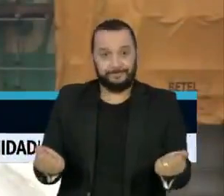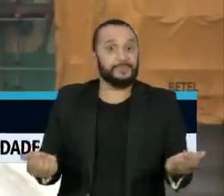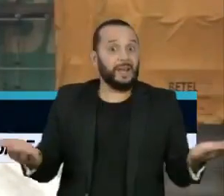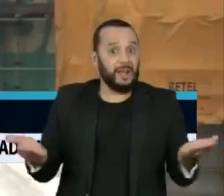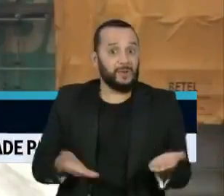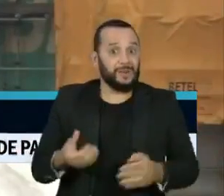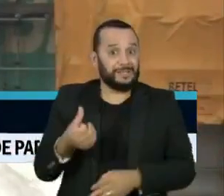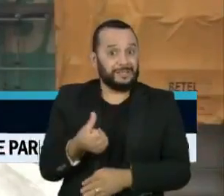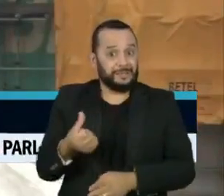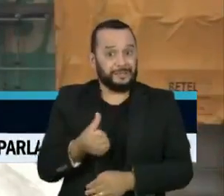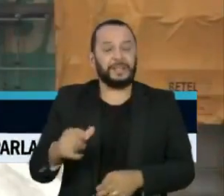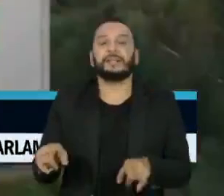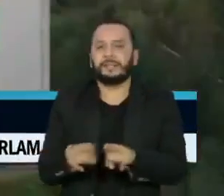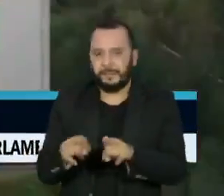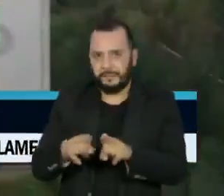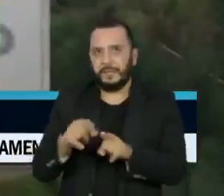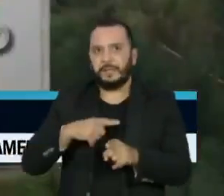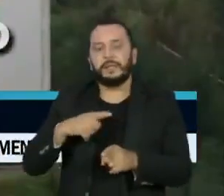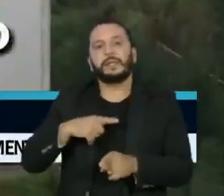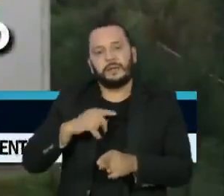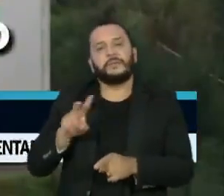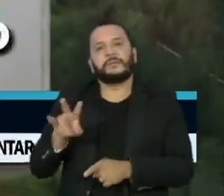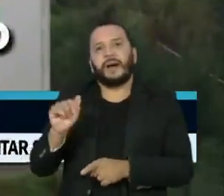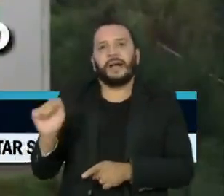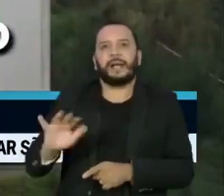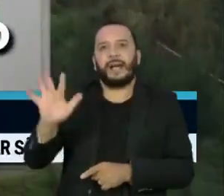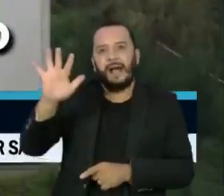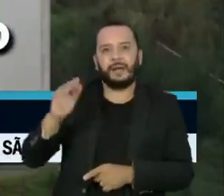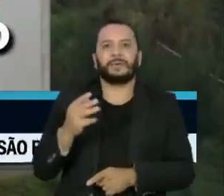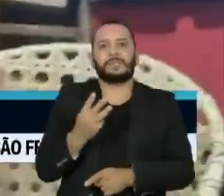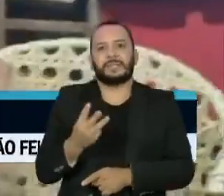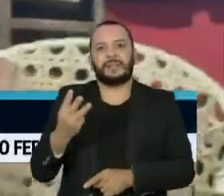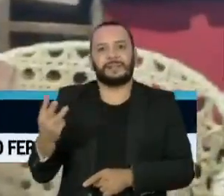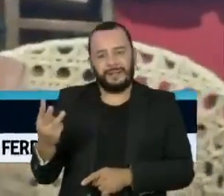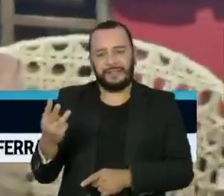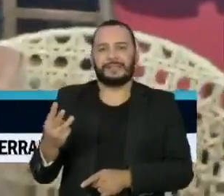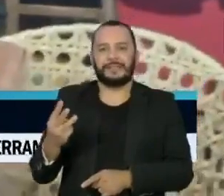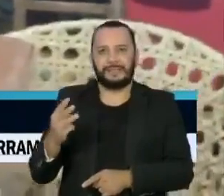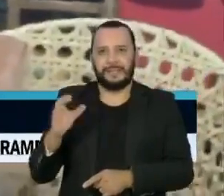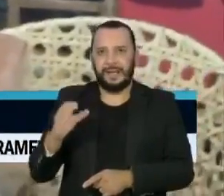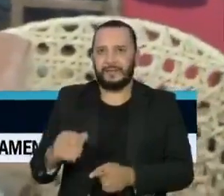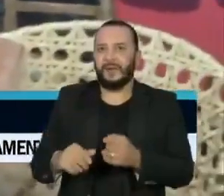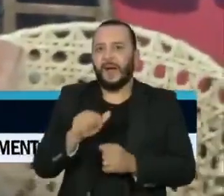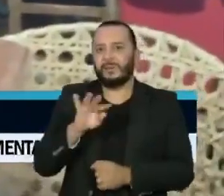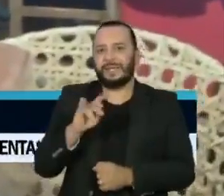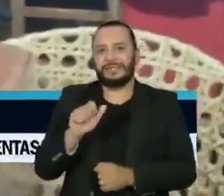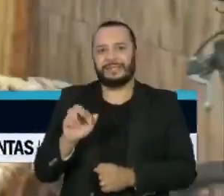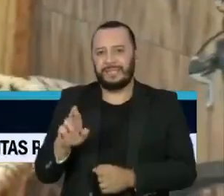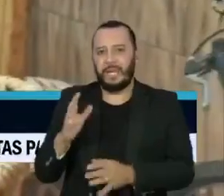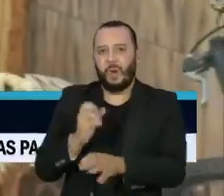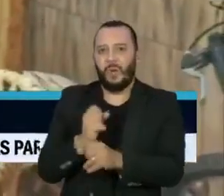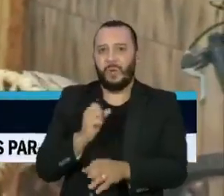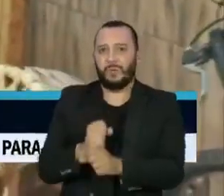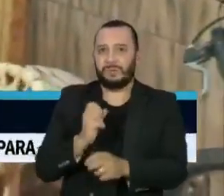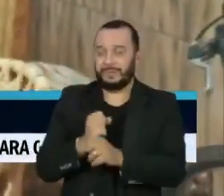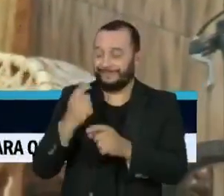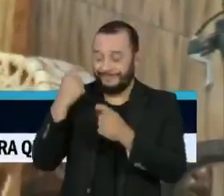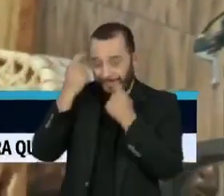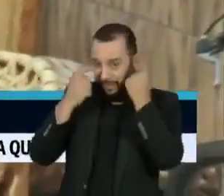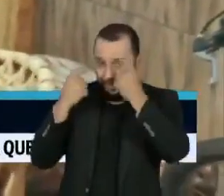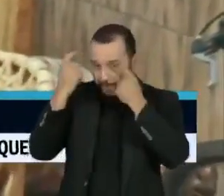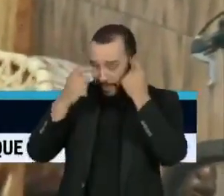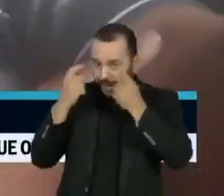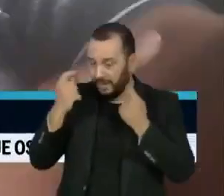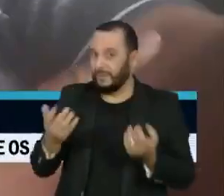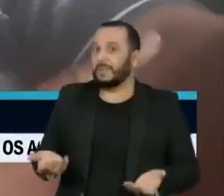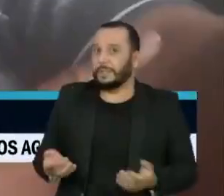desta sexta, o litro do produto na refinaria vai subir 33 centavos. O Aldacir já fez as contas e está preocupado com o